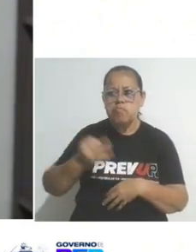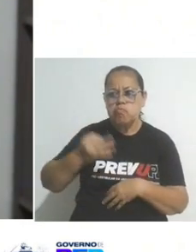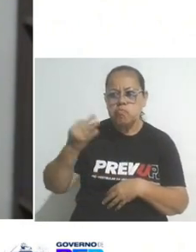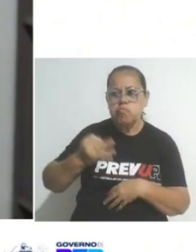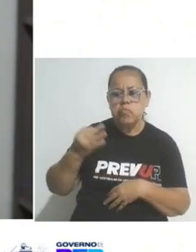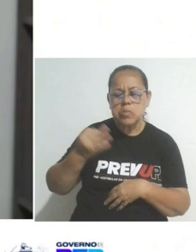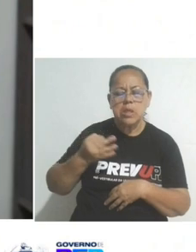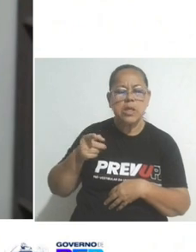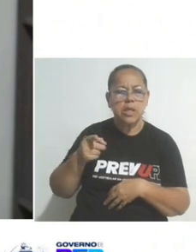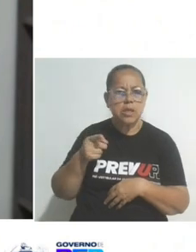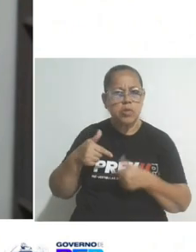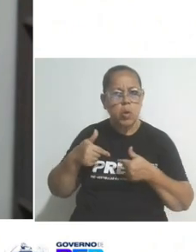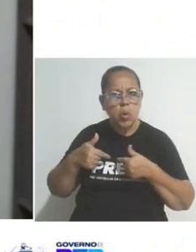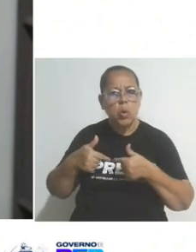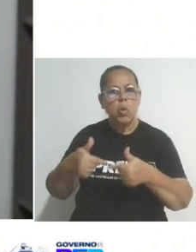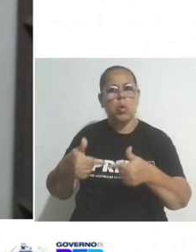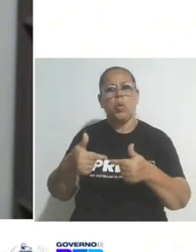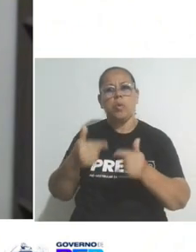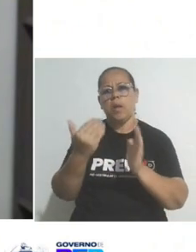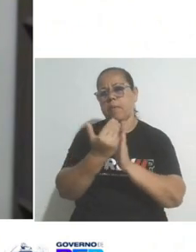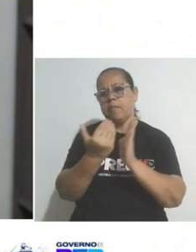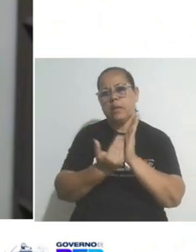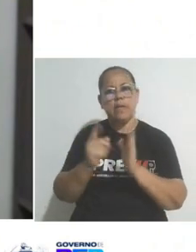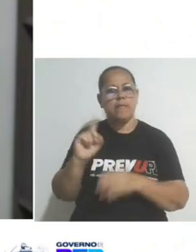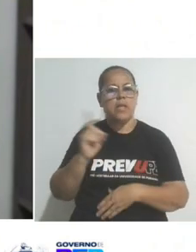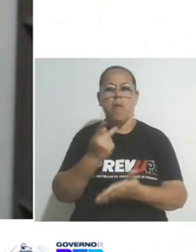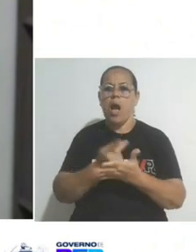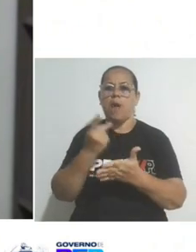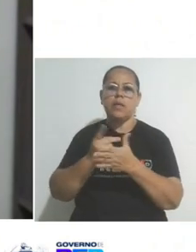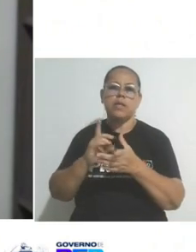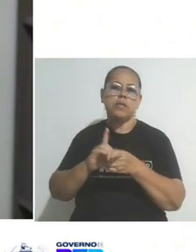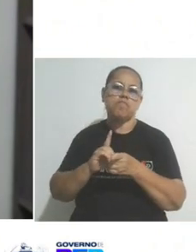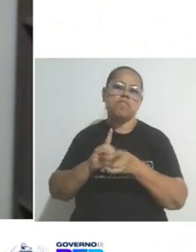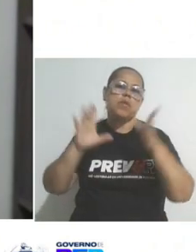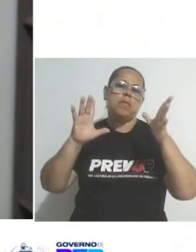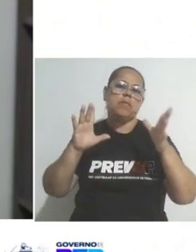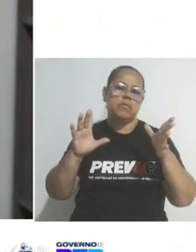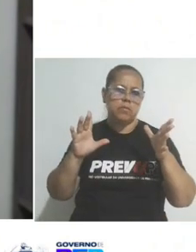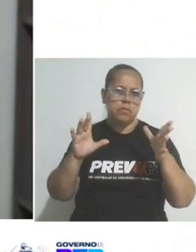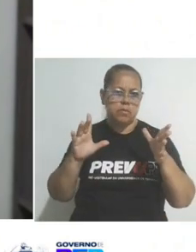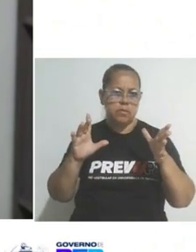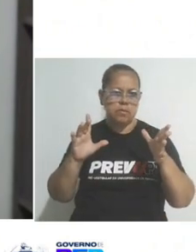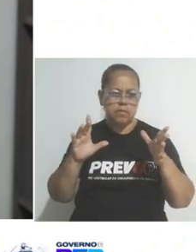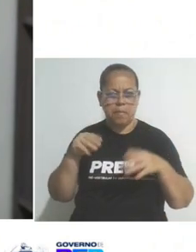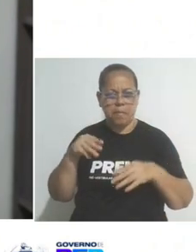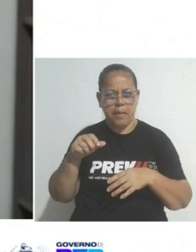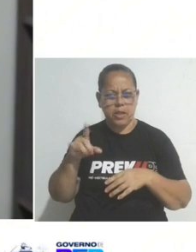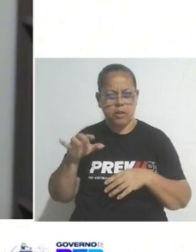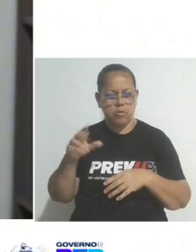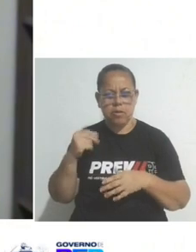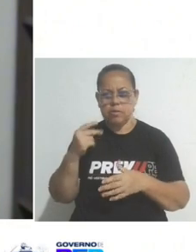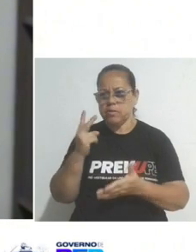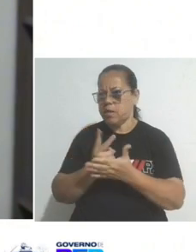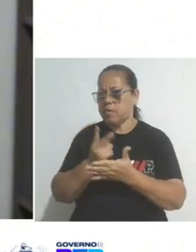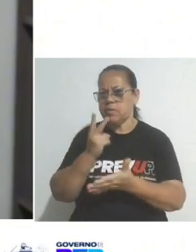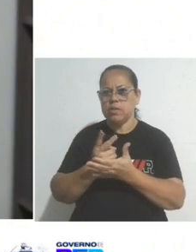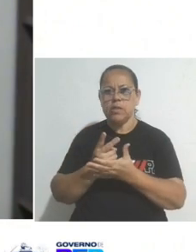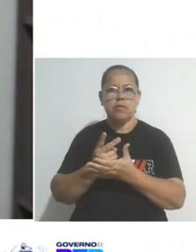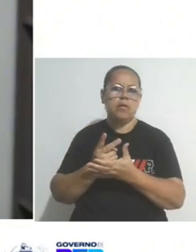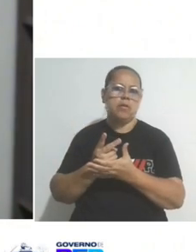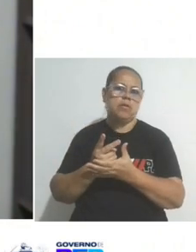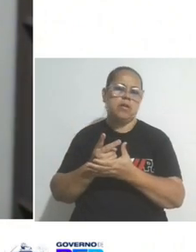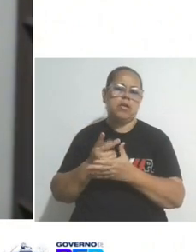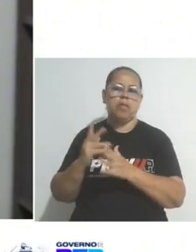ideia de que luta de classe não ocorre em democracias maduras democracias maduras sempre haverá conflito de